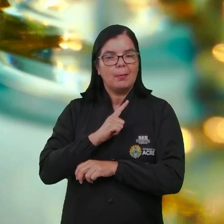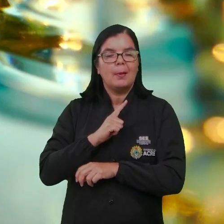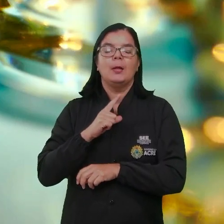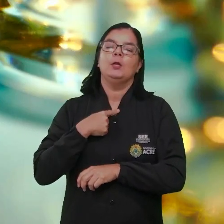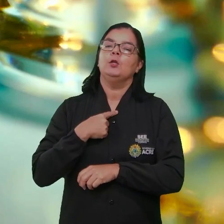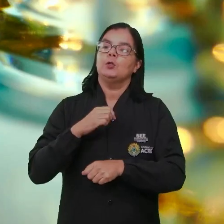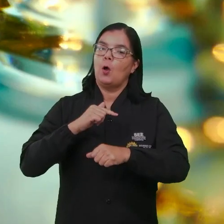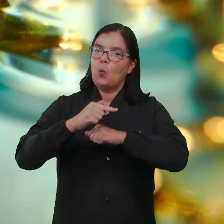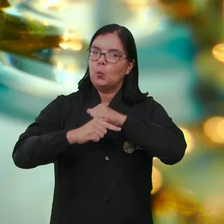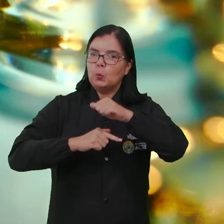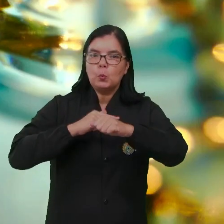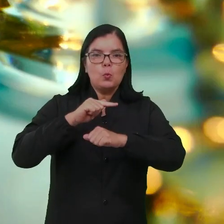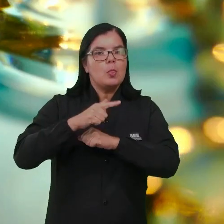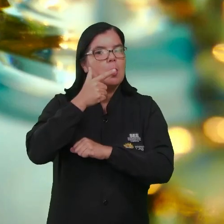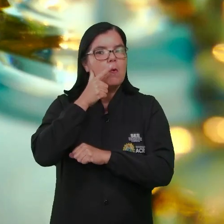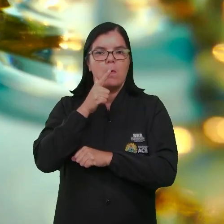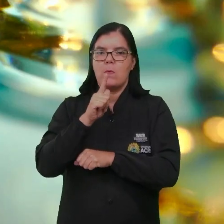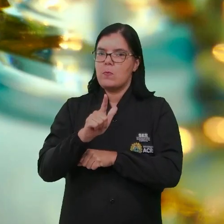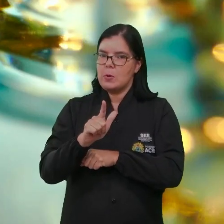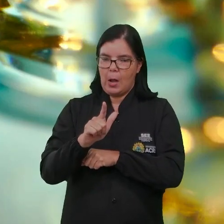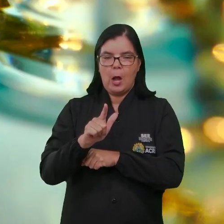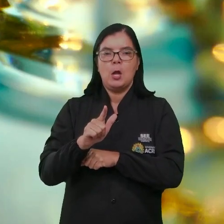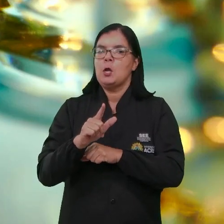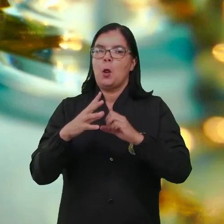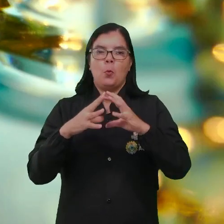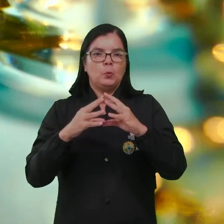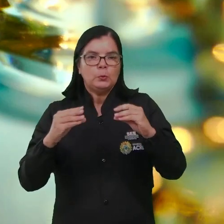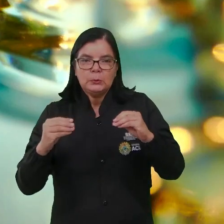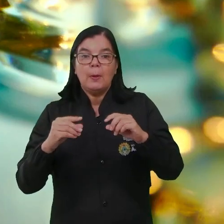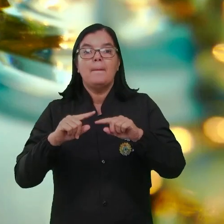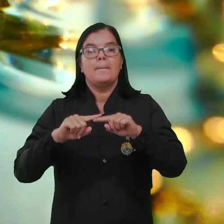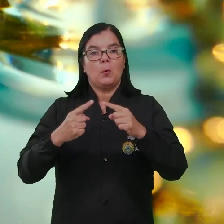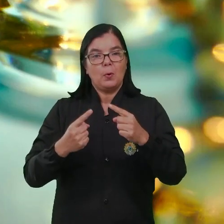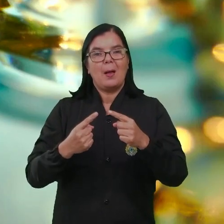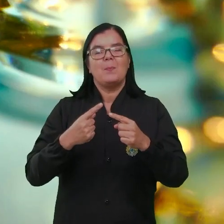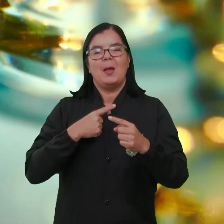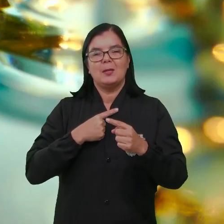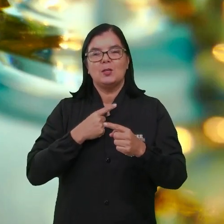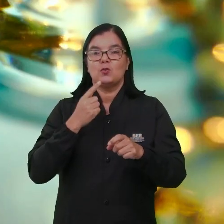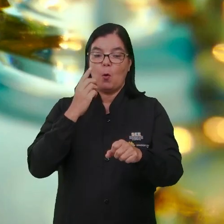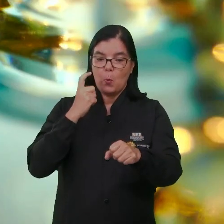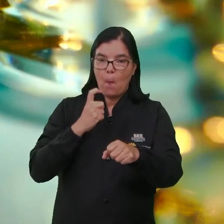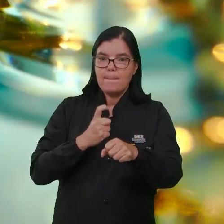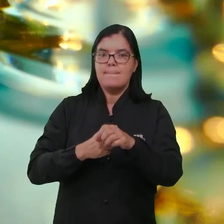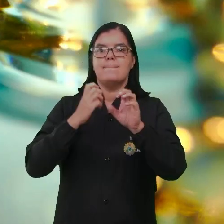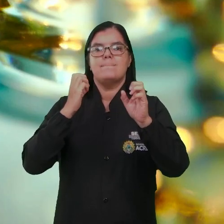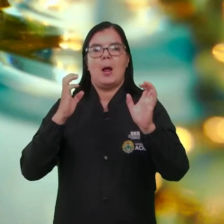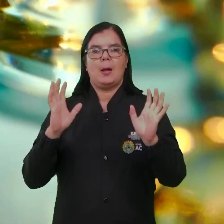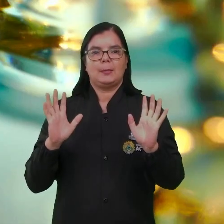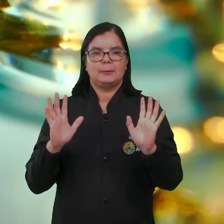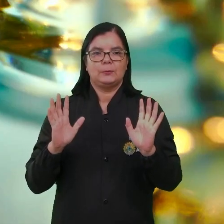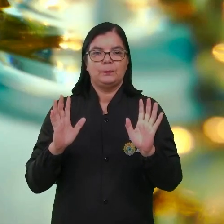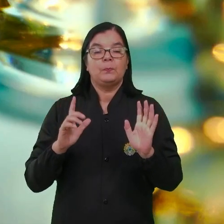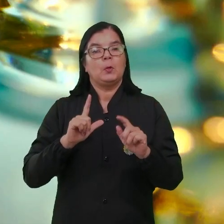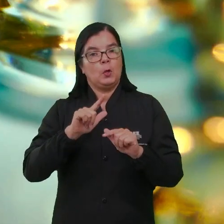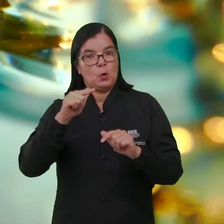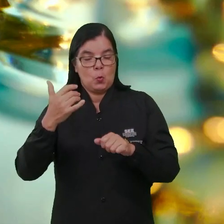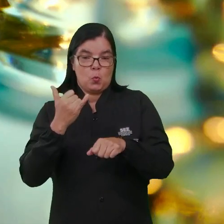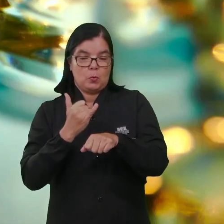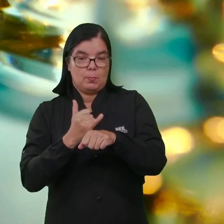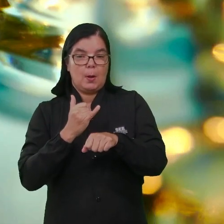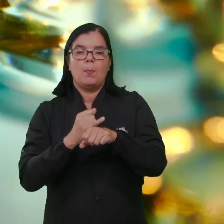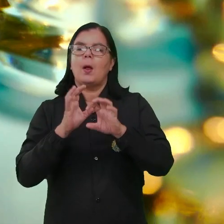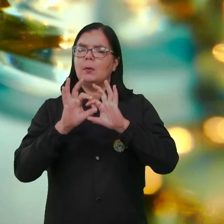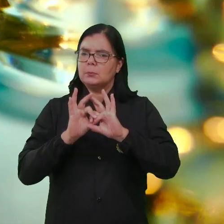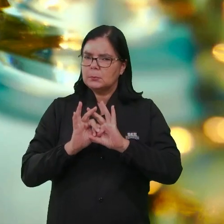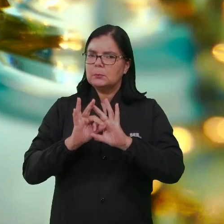os átomos, eles não vão conseguir ali deslizar, né, entre si, quando a peça ela sofre ali um impacto. Né? Então,